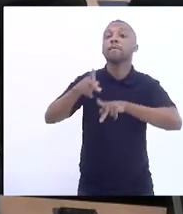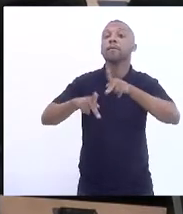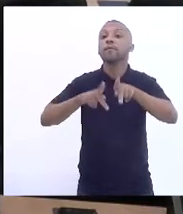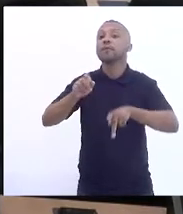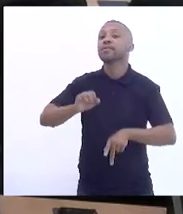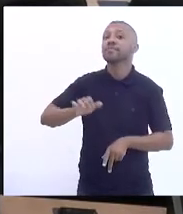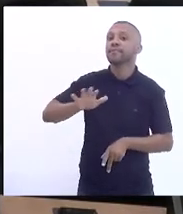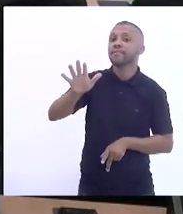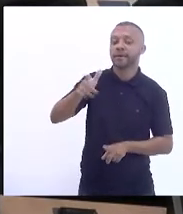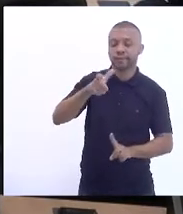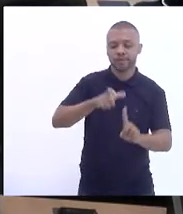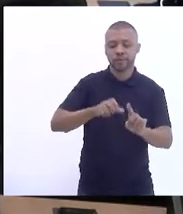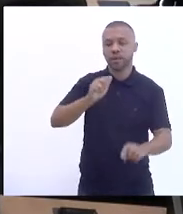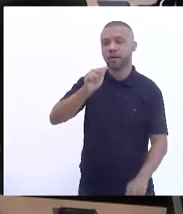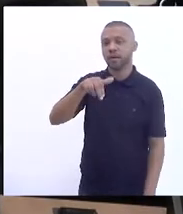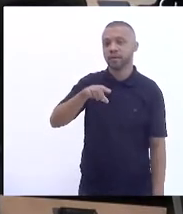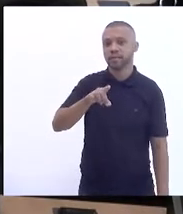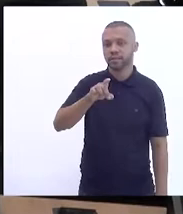Lima